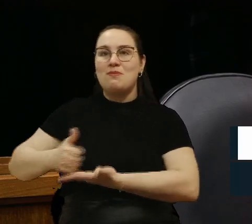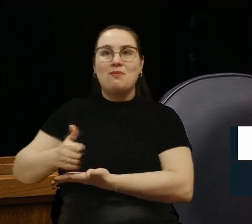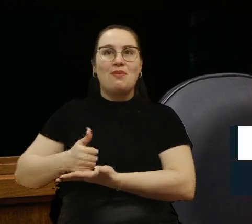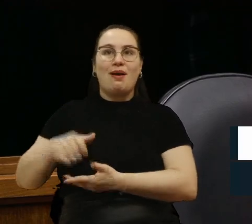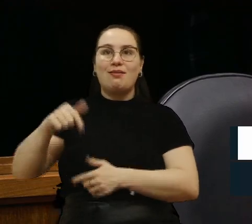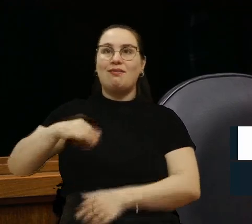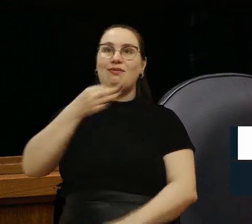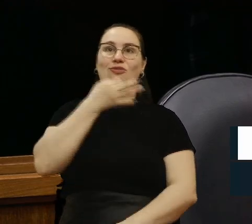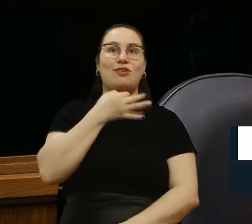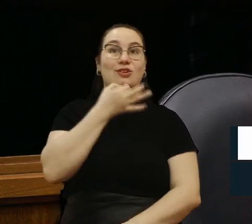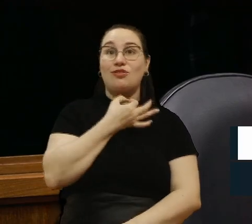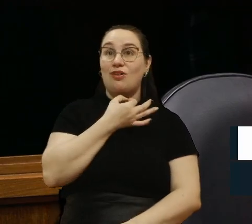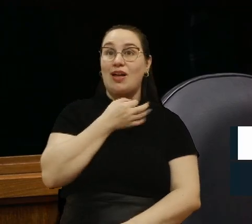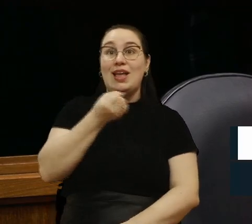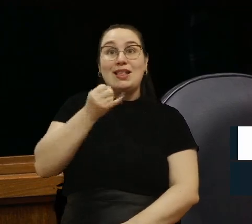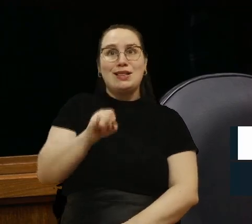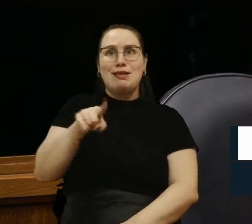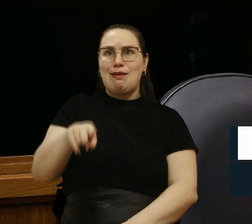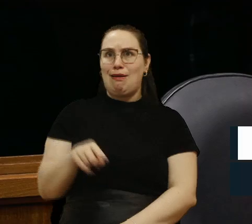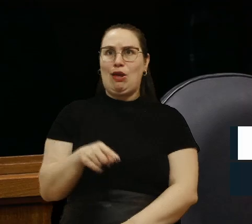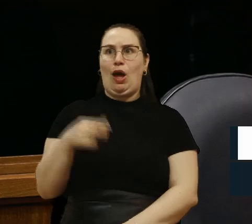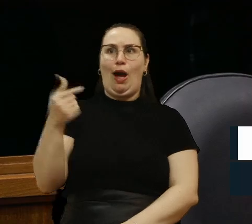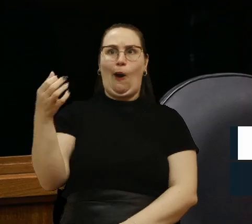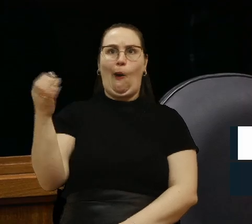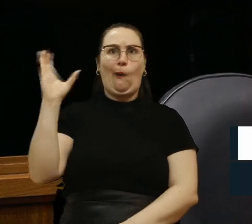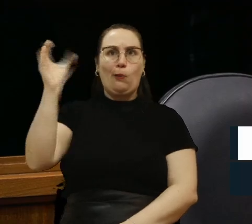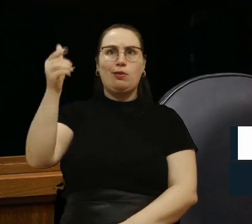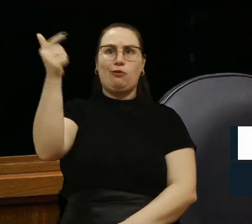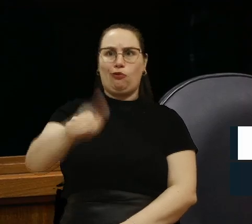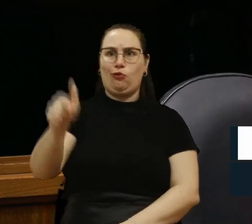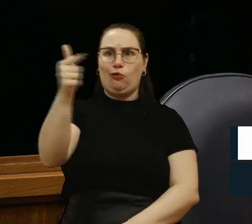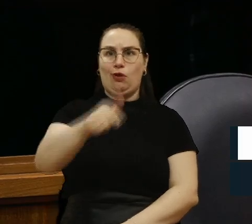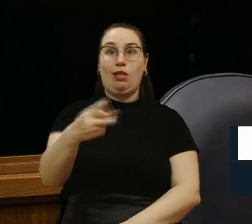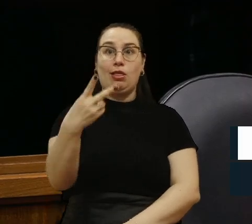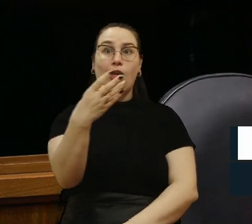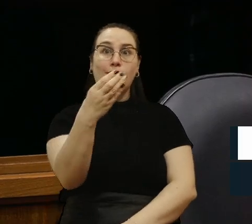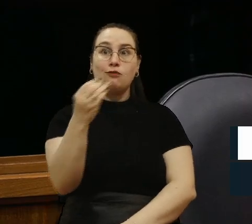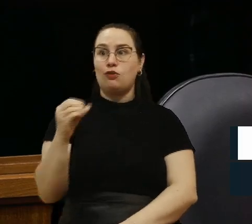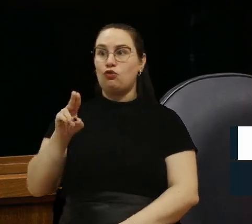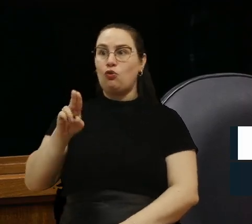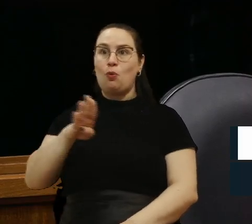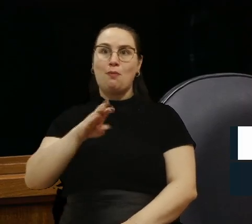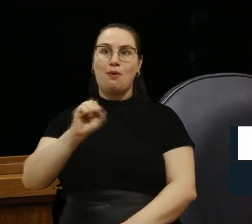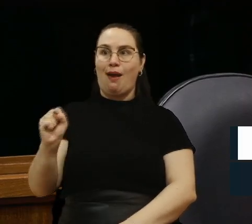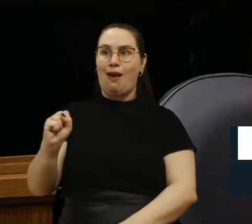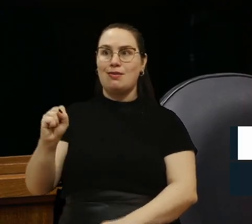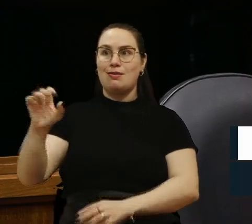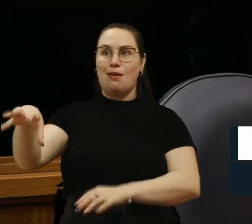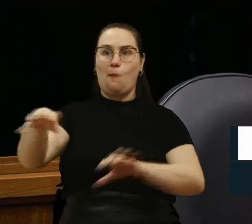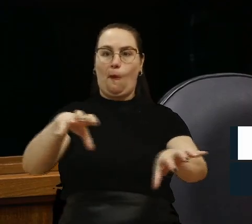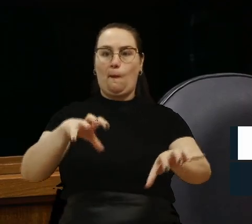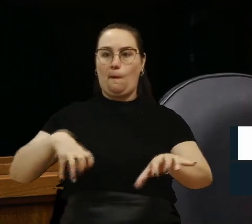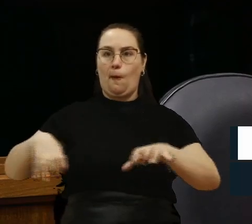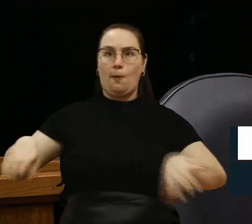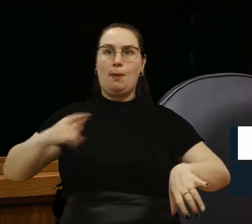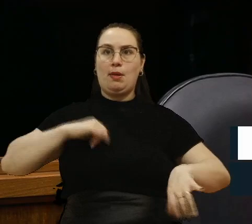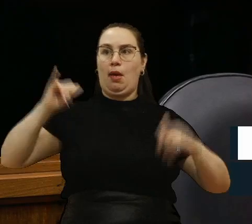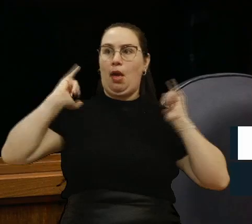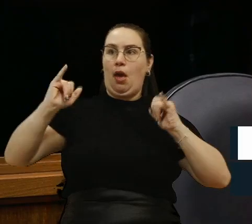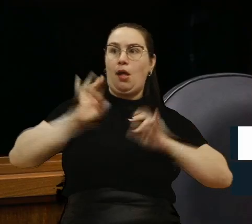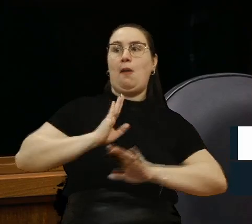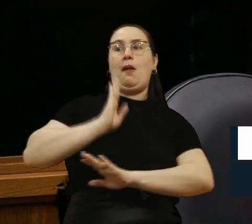vereadora Estela. Se isso virar moda, daqui a pouco a gente tem 20 unidades básicas de saúde na cidade, as pessoas vão ter que pegar ônibus, vão